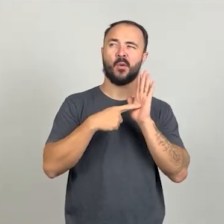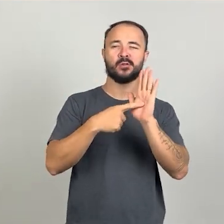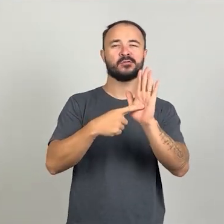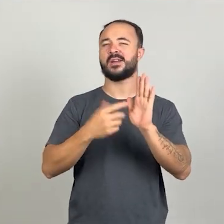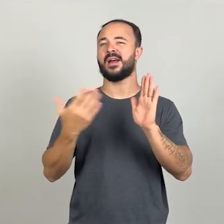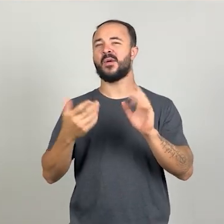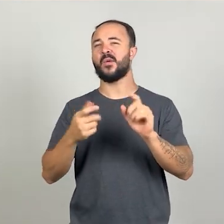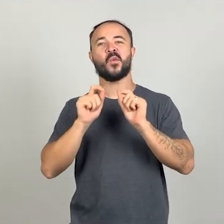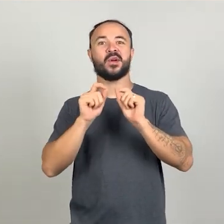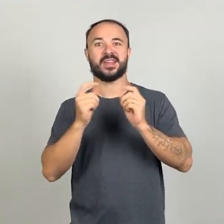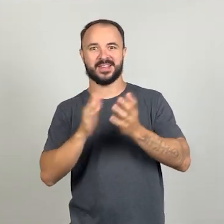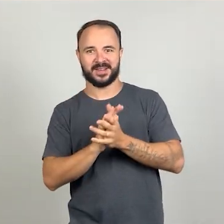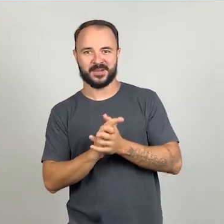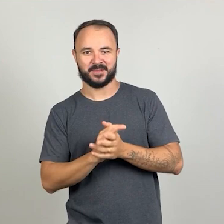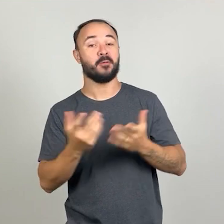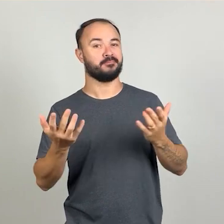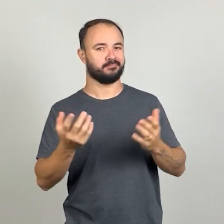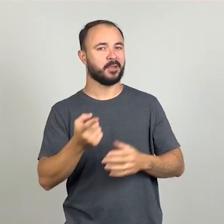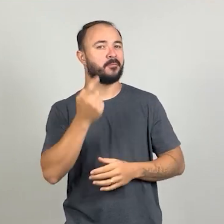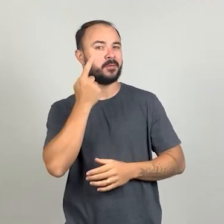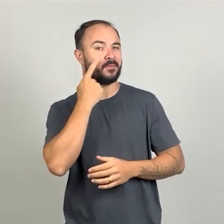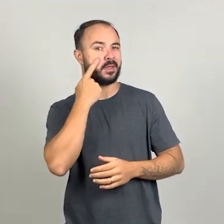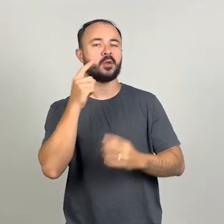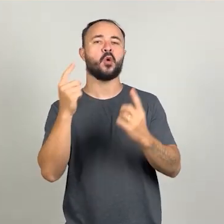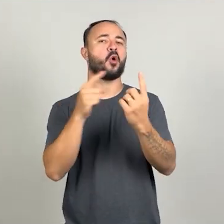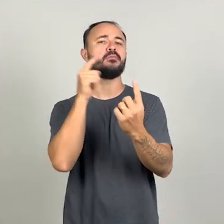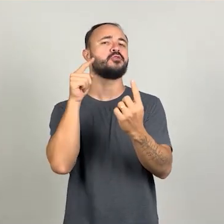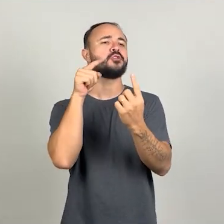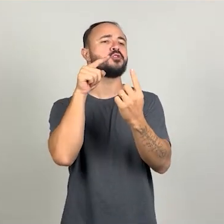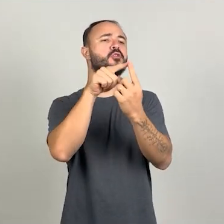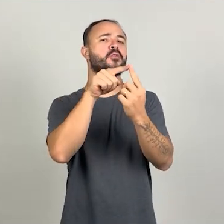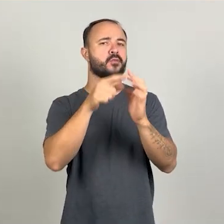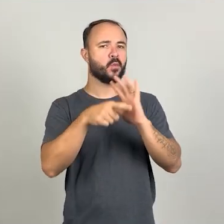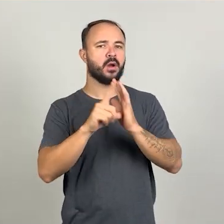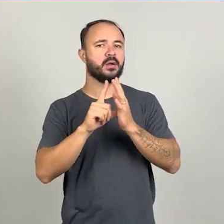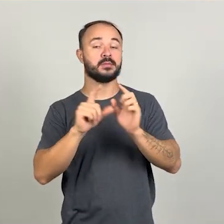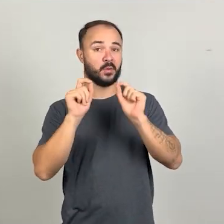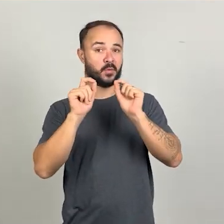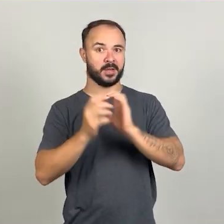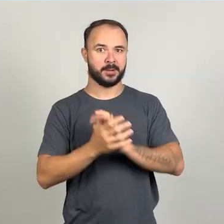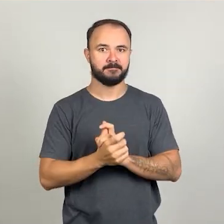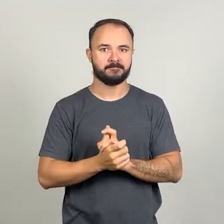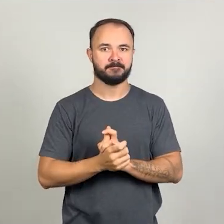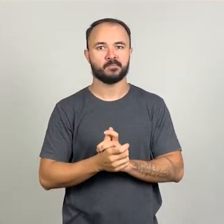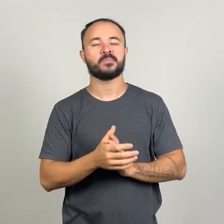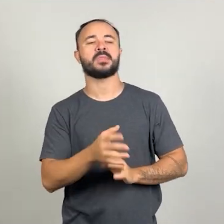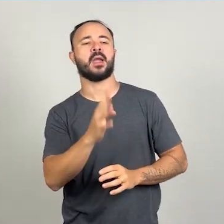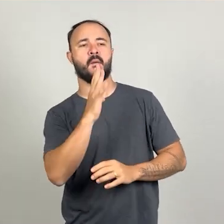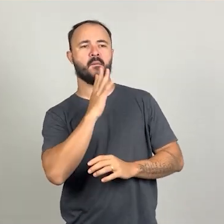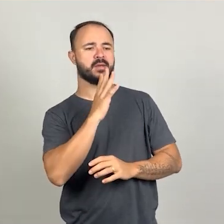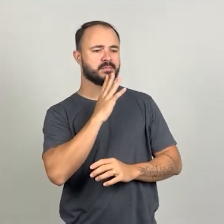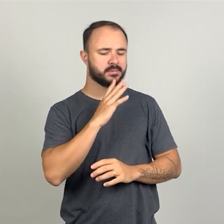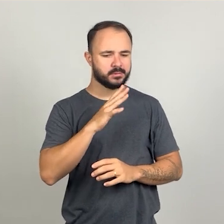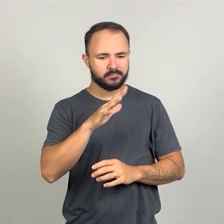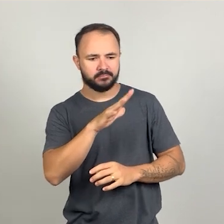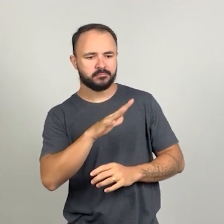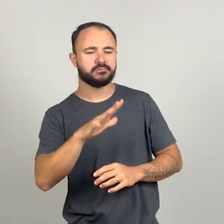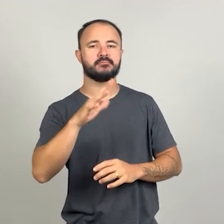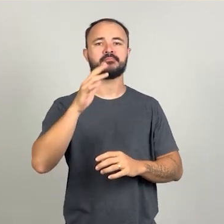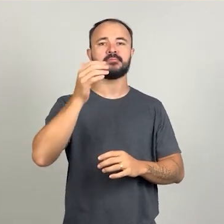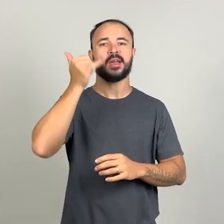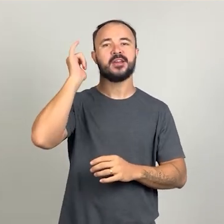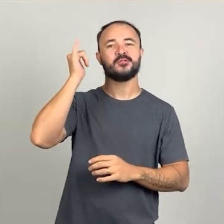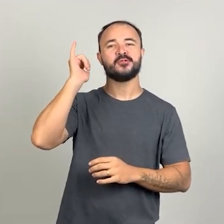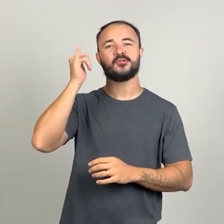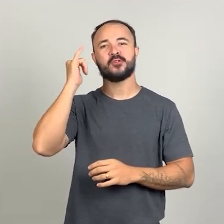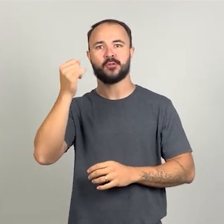vem comigo primeiro para saber qual que é o objetivo da nossa aula. Reconhecer a história como resultado